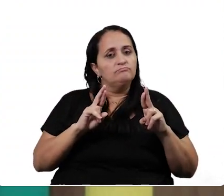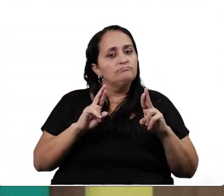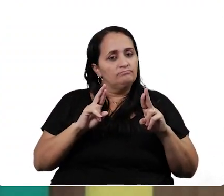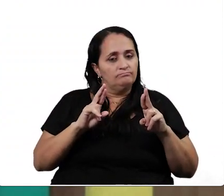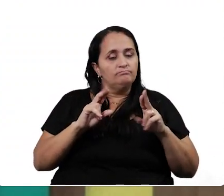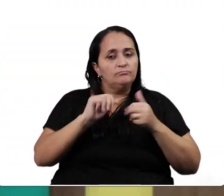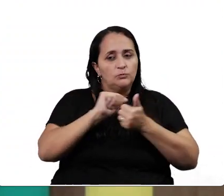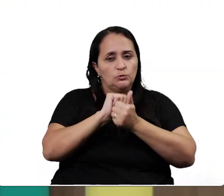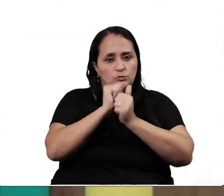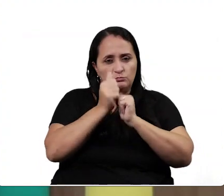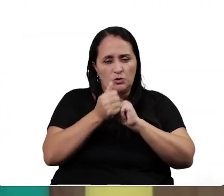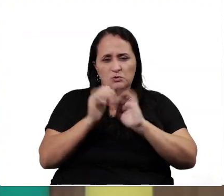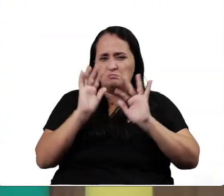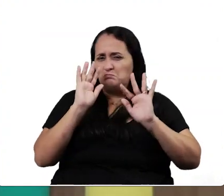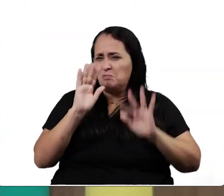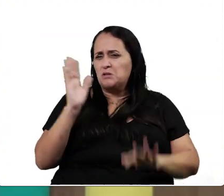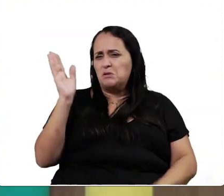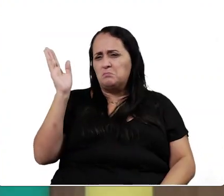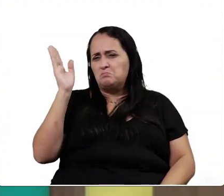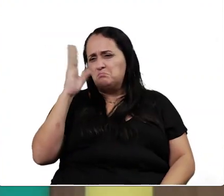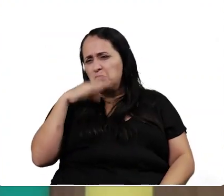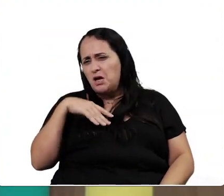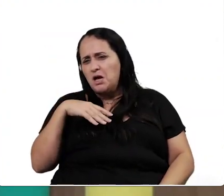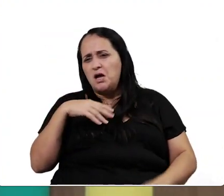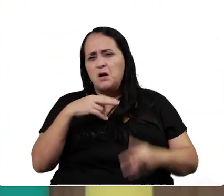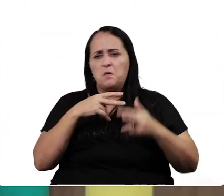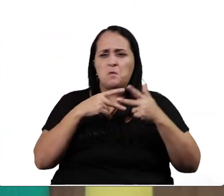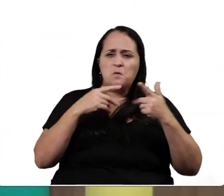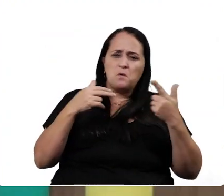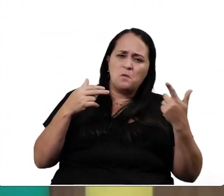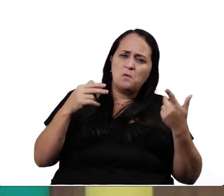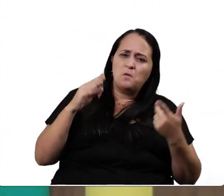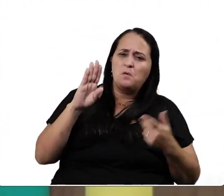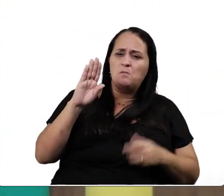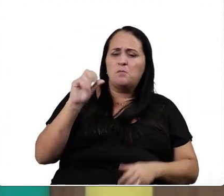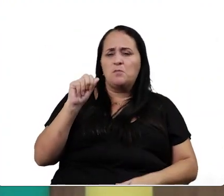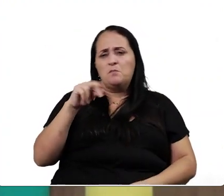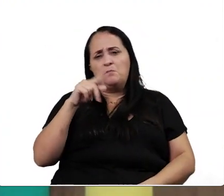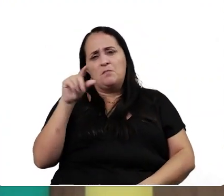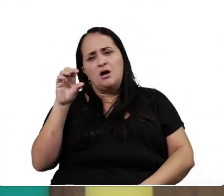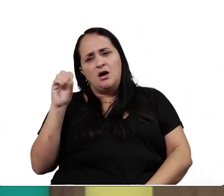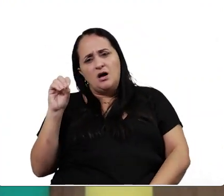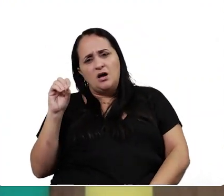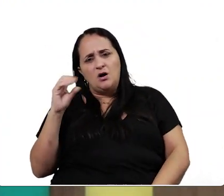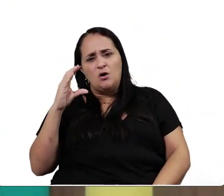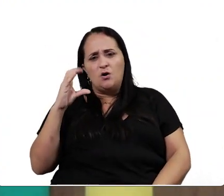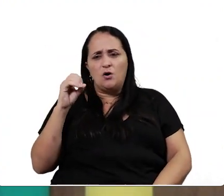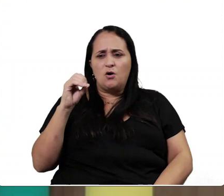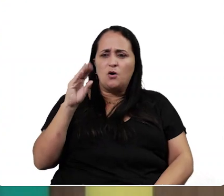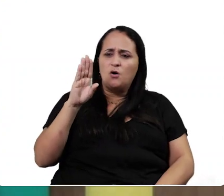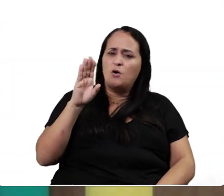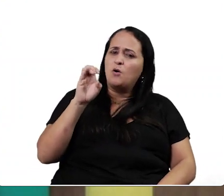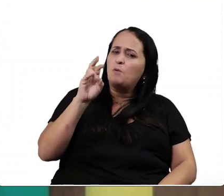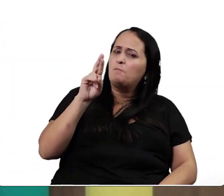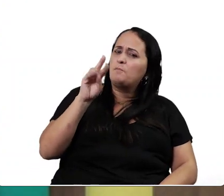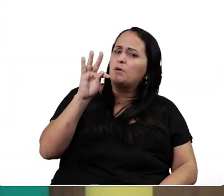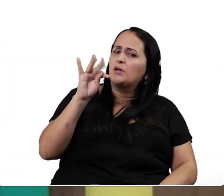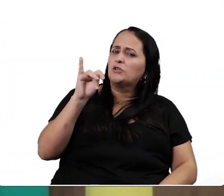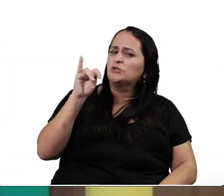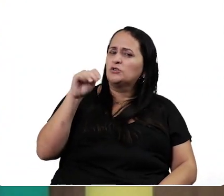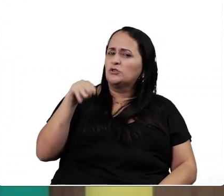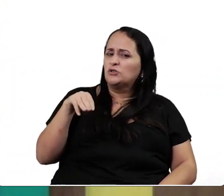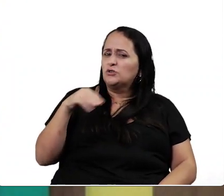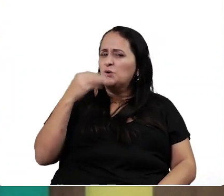E falamos também muito mal sobre o Barão de Coubertin, porque entendemos algumas falas dele sobre o